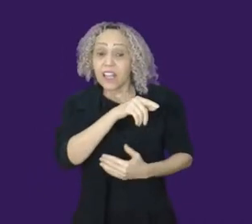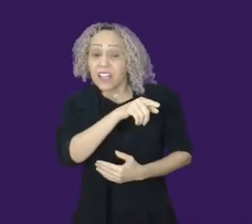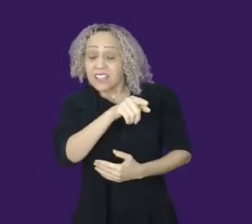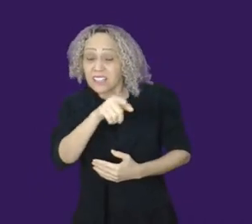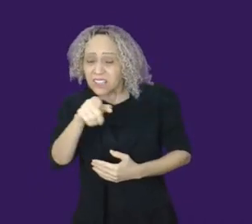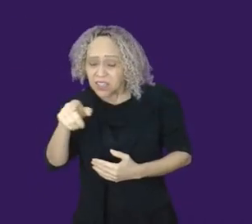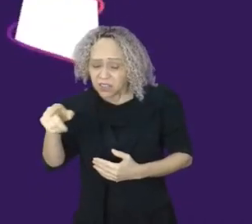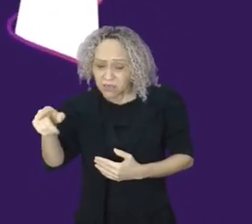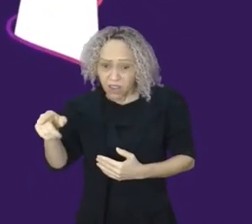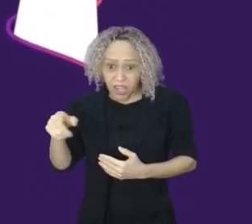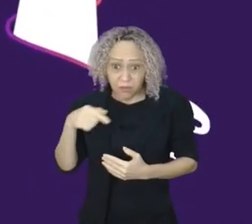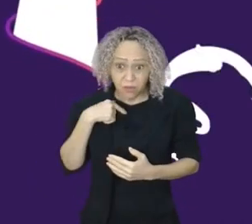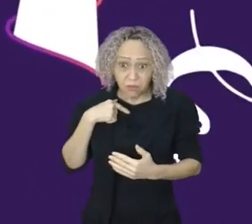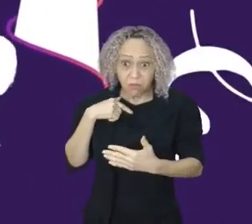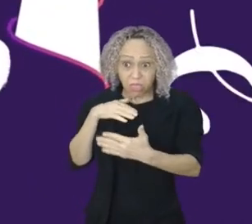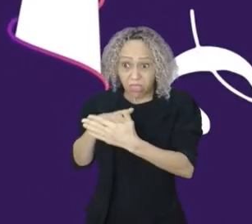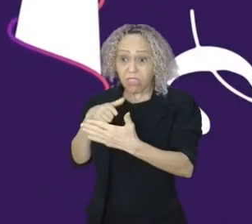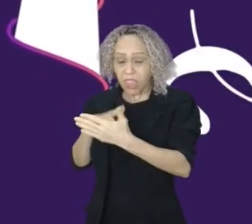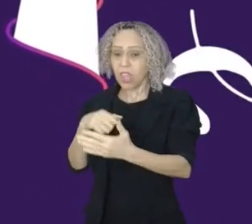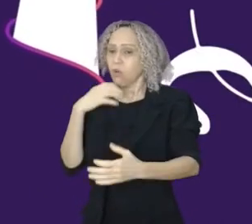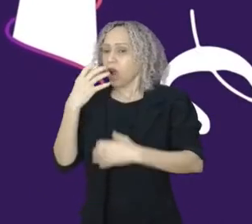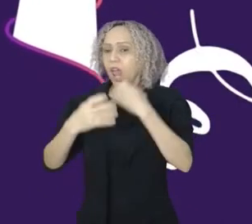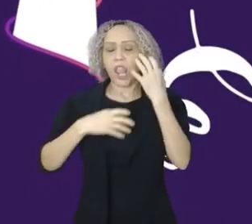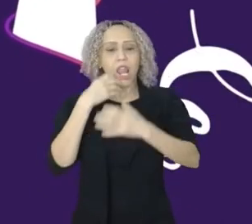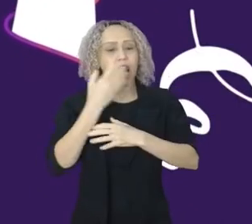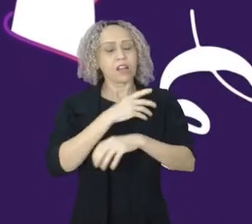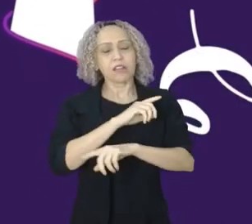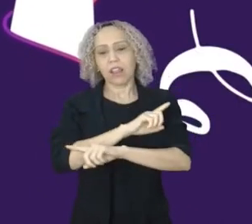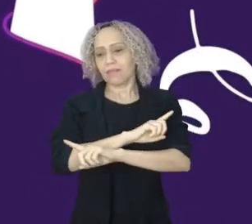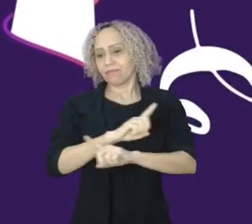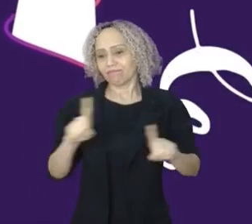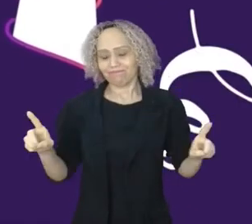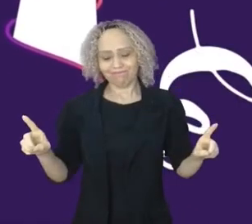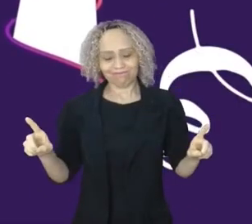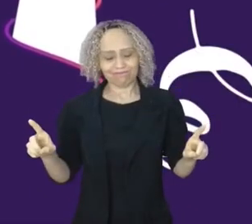Ninguém vai me impedir de cantar e lutar.